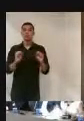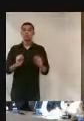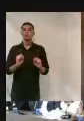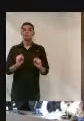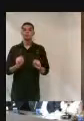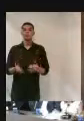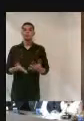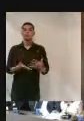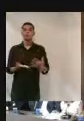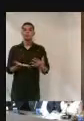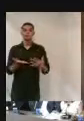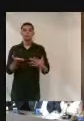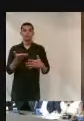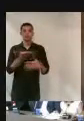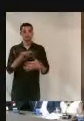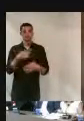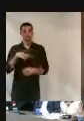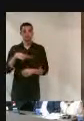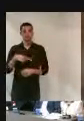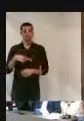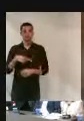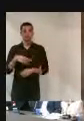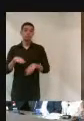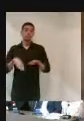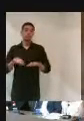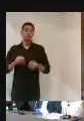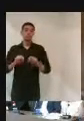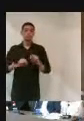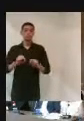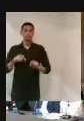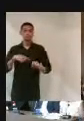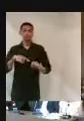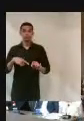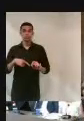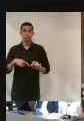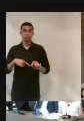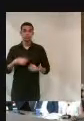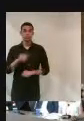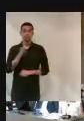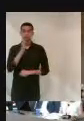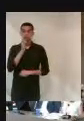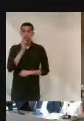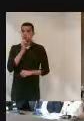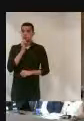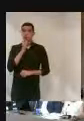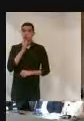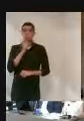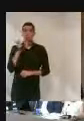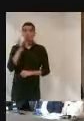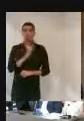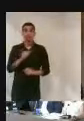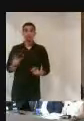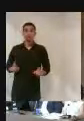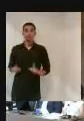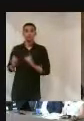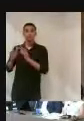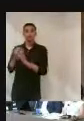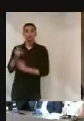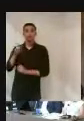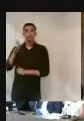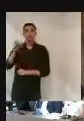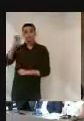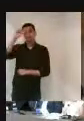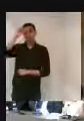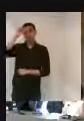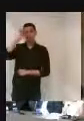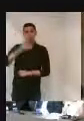de reciclagem, né, até vender direto para o reciclador, e a gente teve casos de rede que, inclusive, exportou material para a Índia.